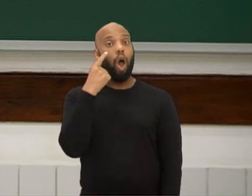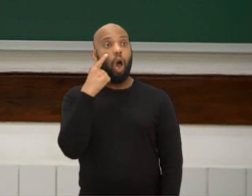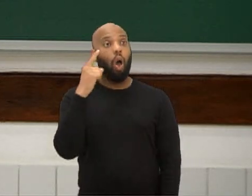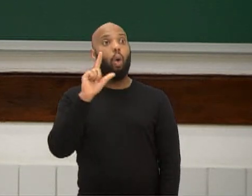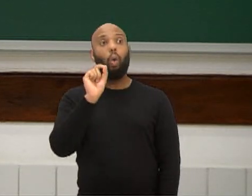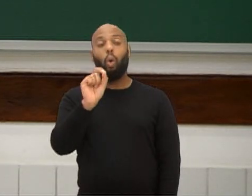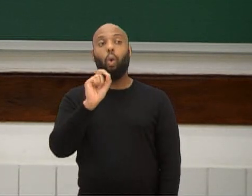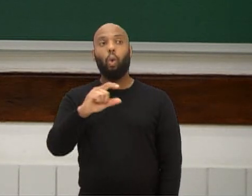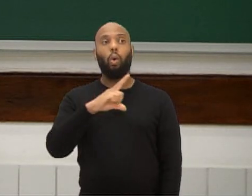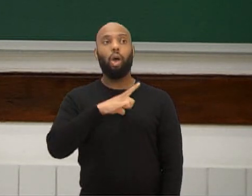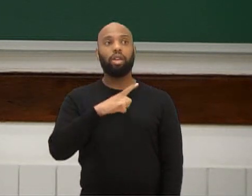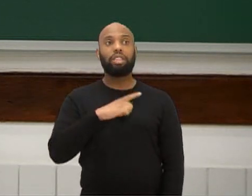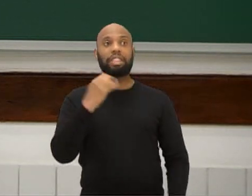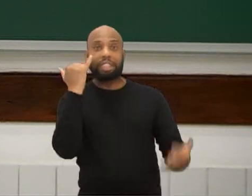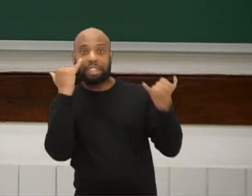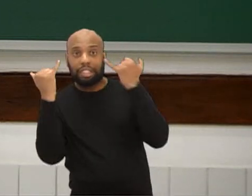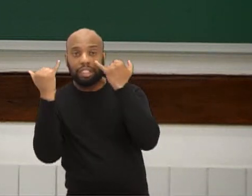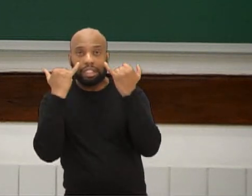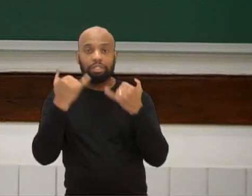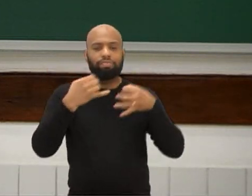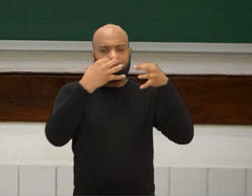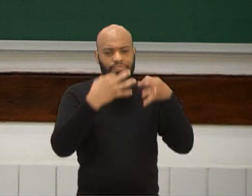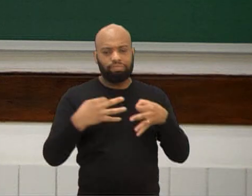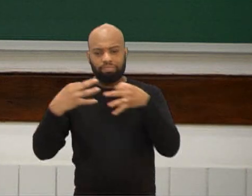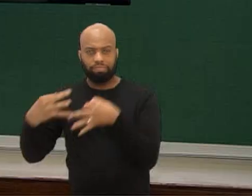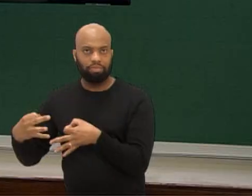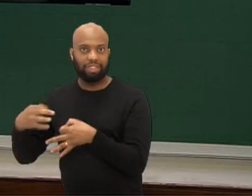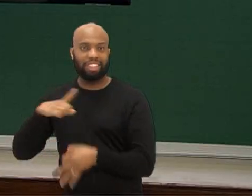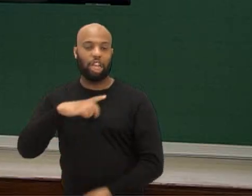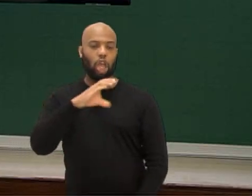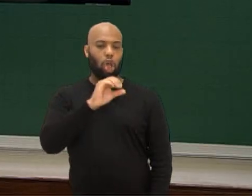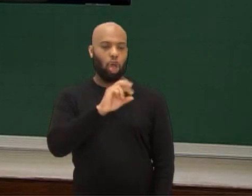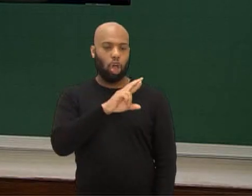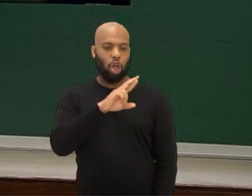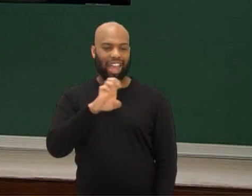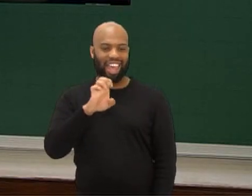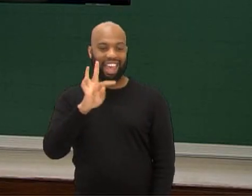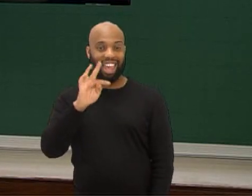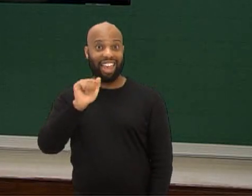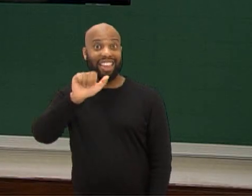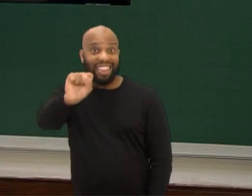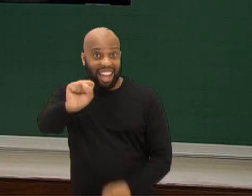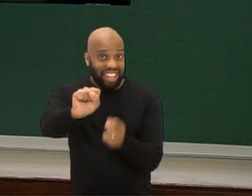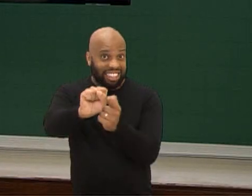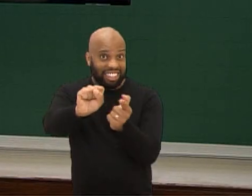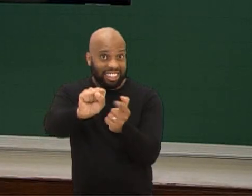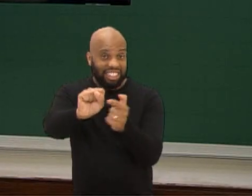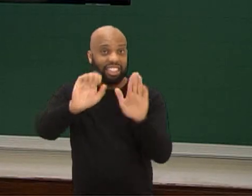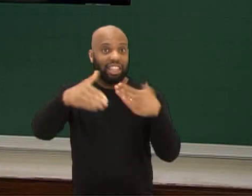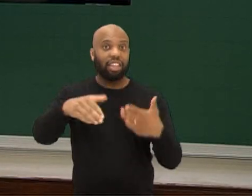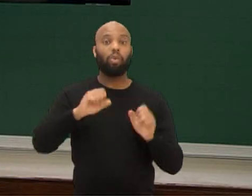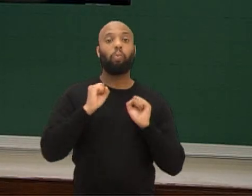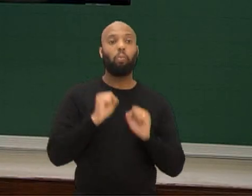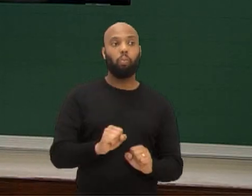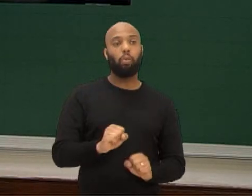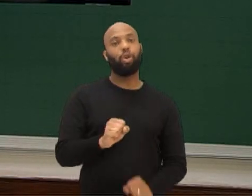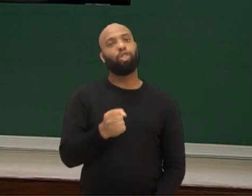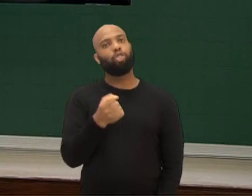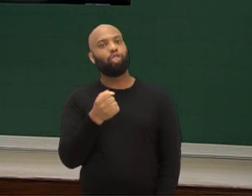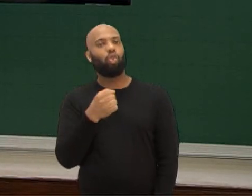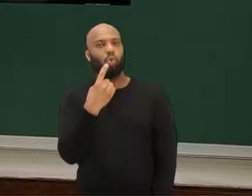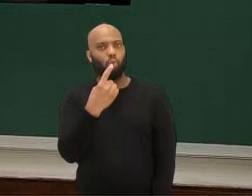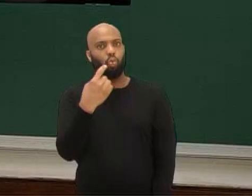esqueçam que eu estou pedindo as informações corretas. Logo, as informações corretas são mais de